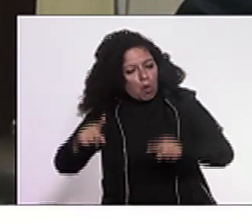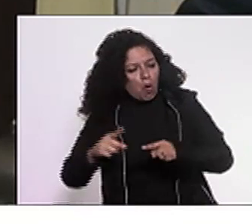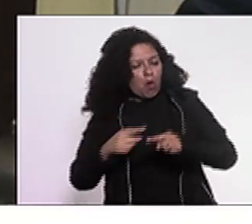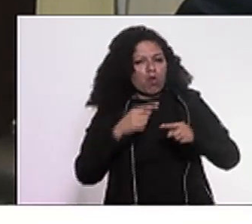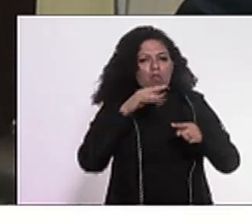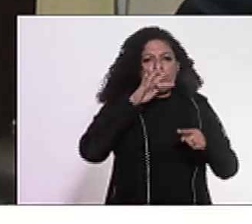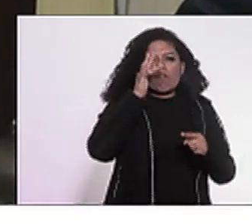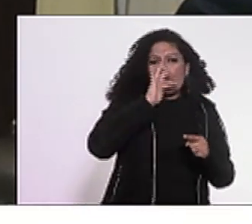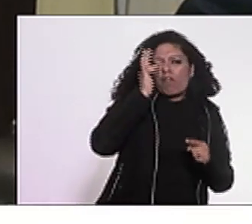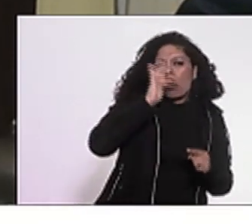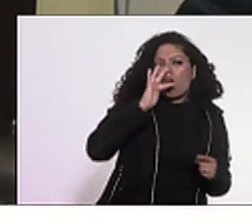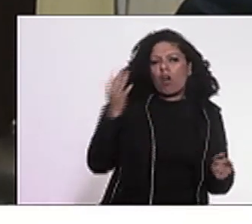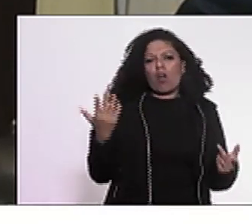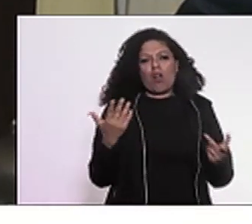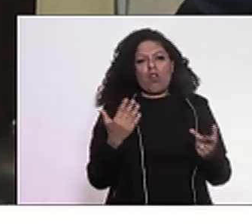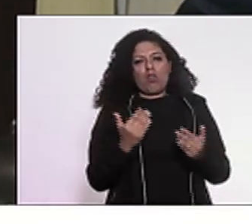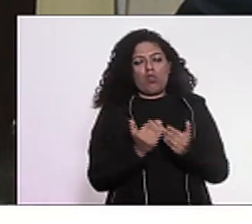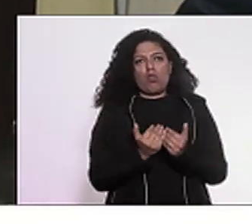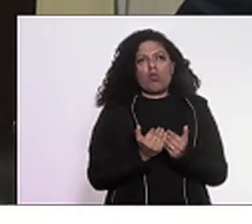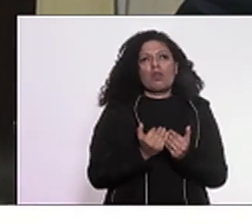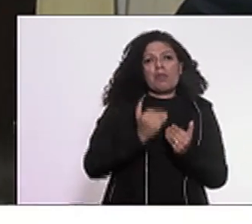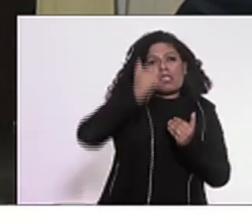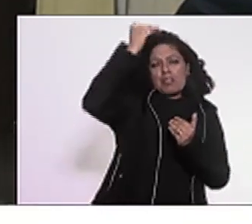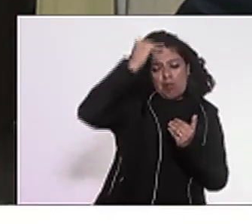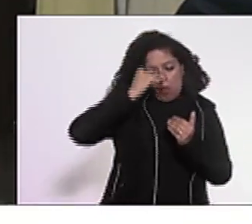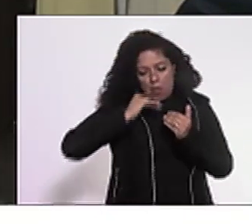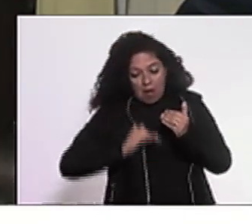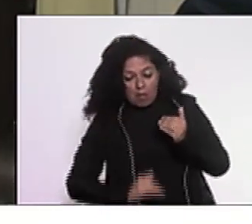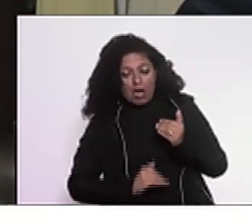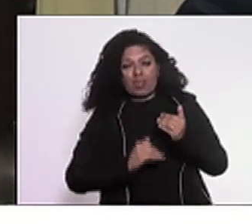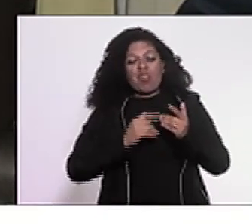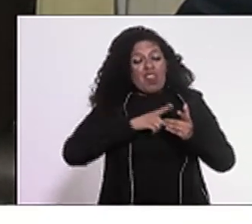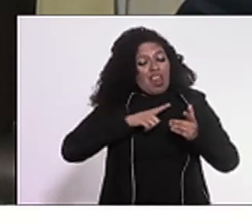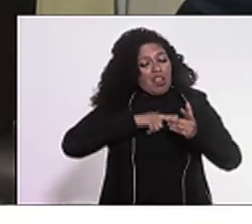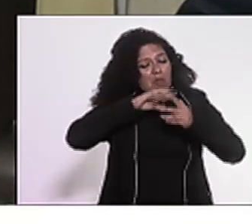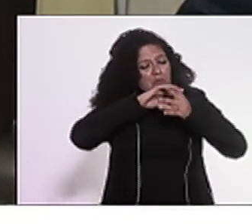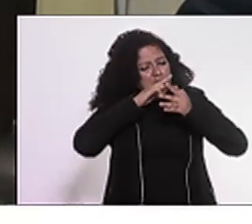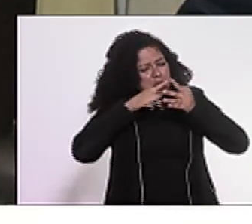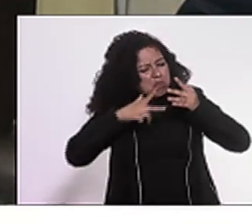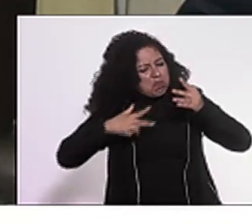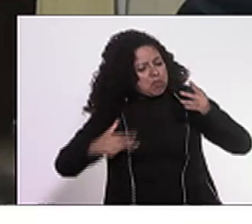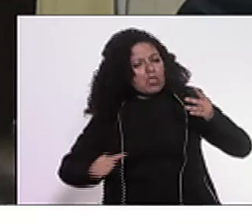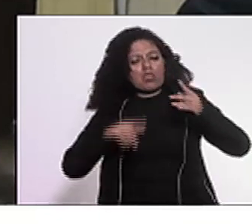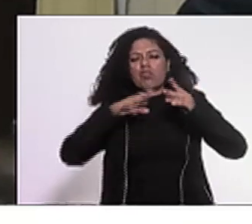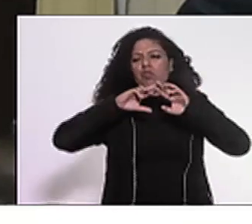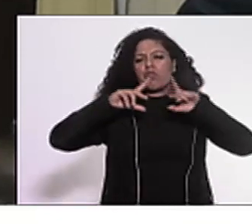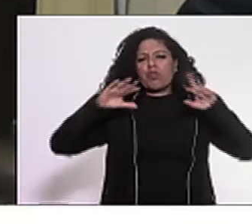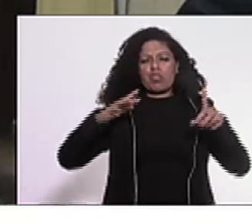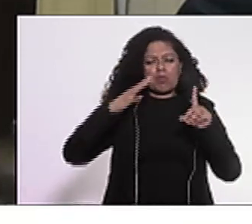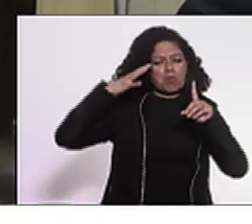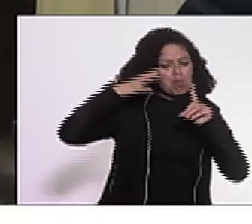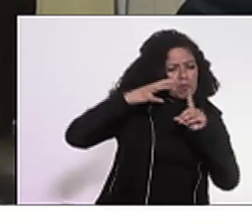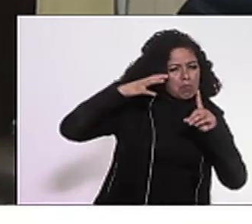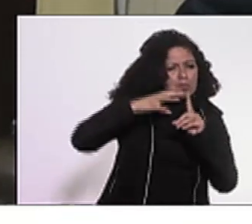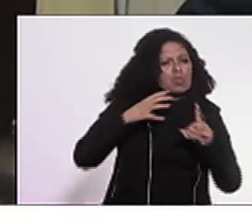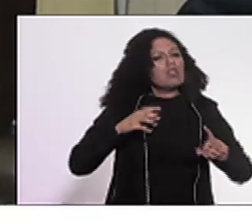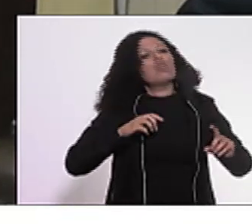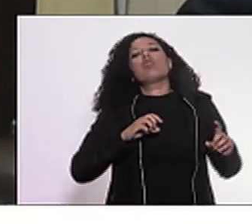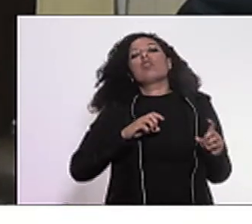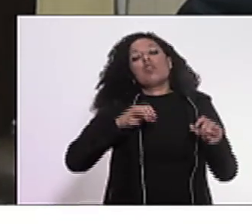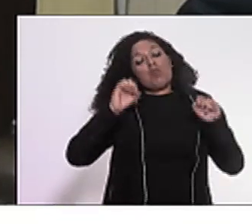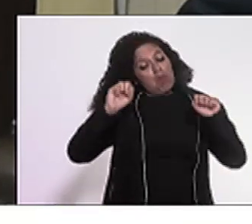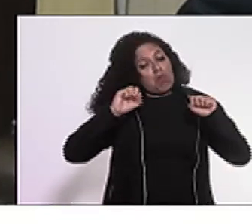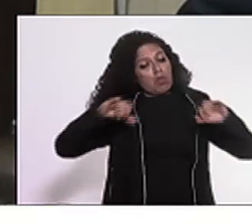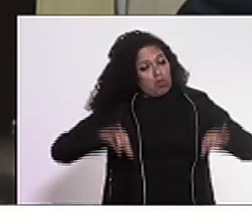de cima para baixo, de baixo para cima. Então, existem vários tipos de assédio que pode se sofrer